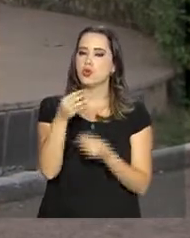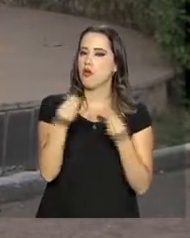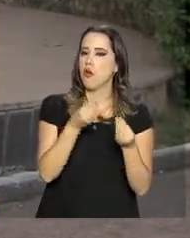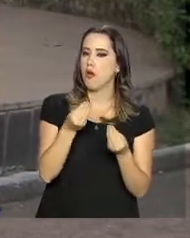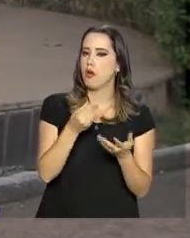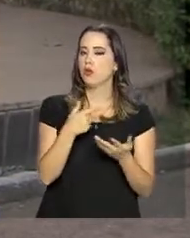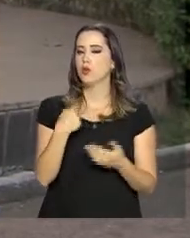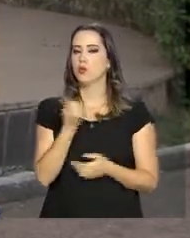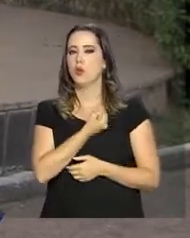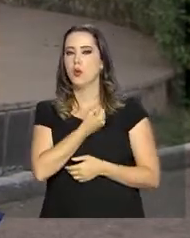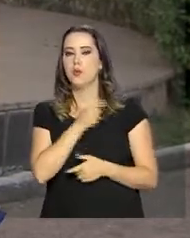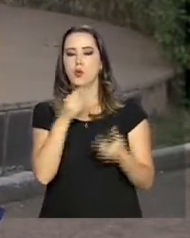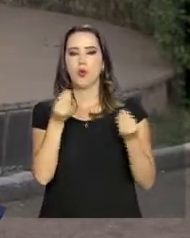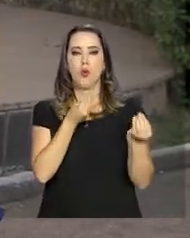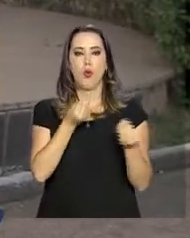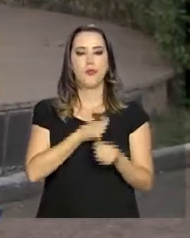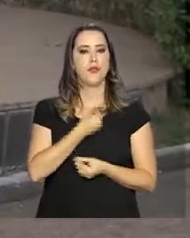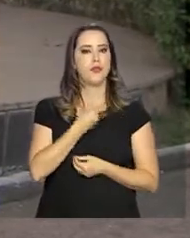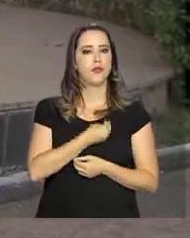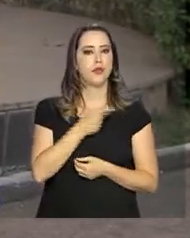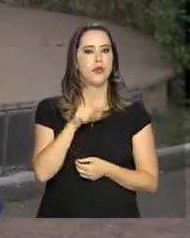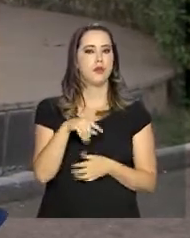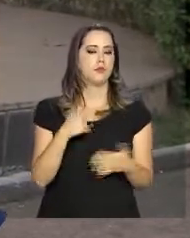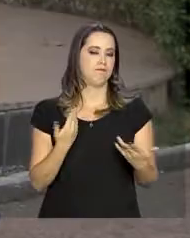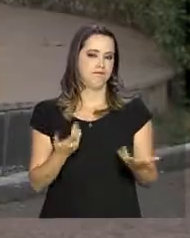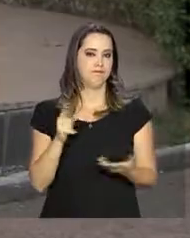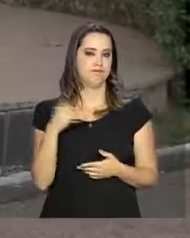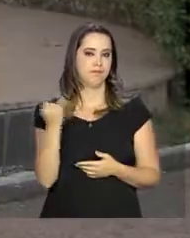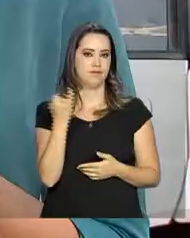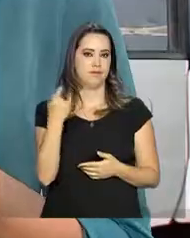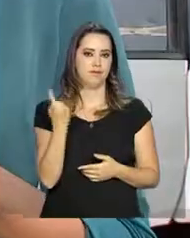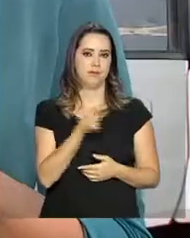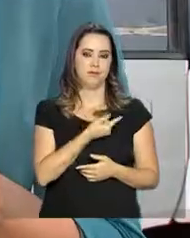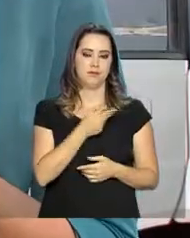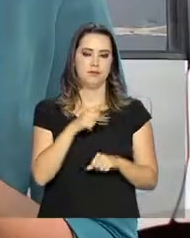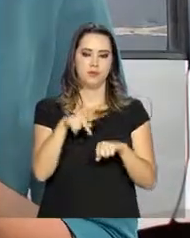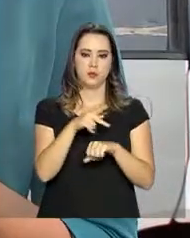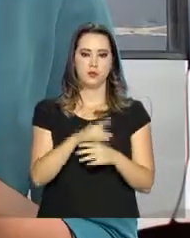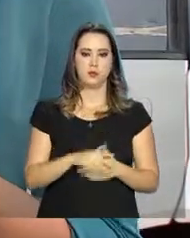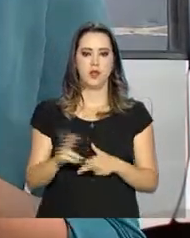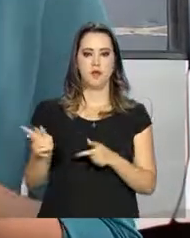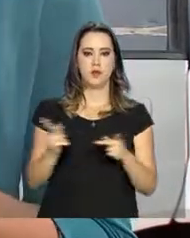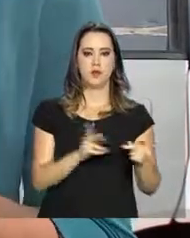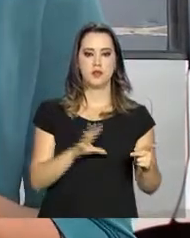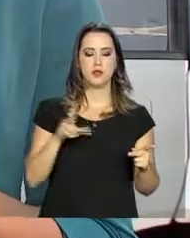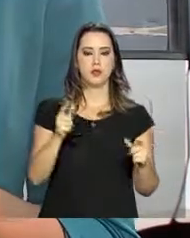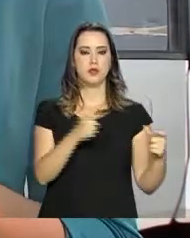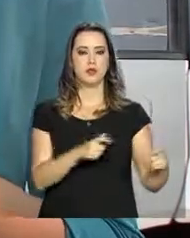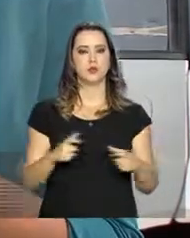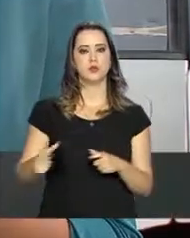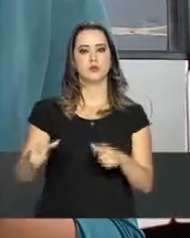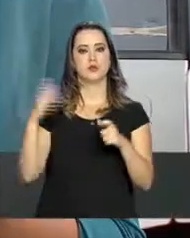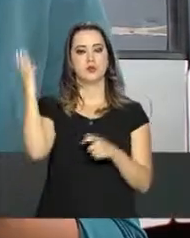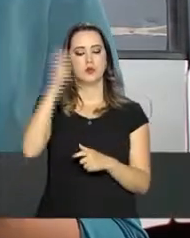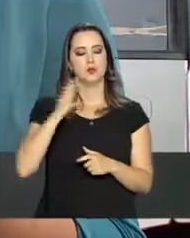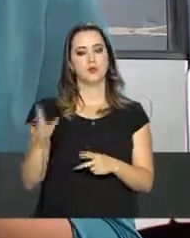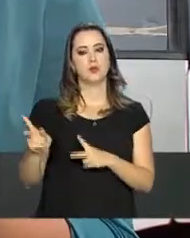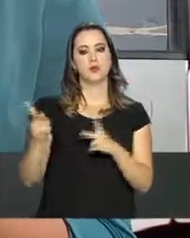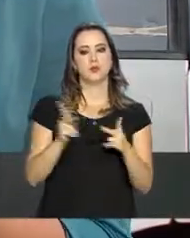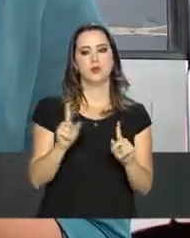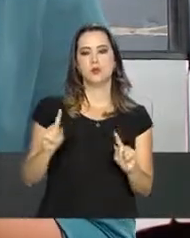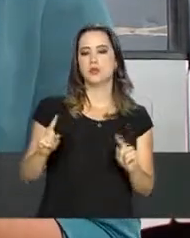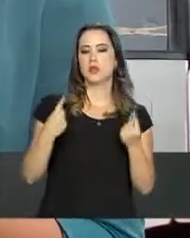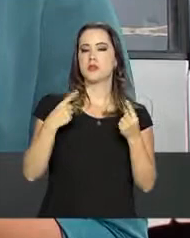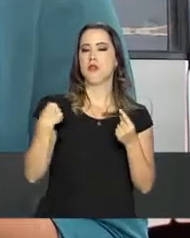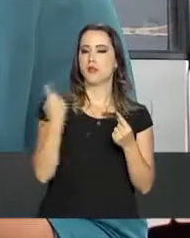aonde vivemos, o que fazemos, né? Então isso é fundamental para o nosso país. Visitar todos os cantos do Brasil, vencendo os desafios